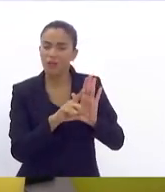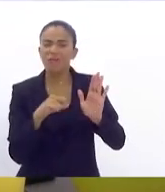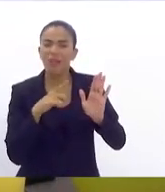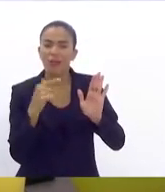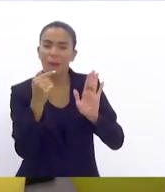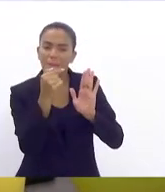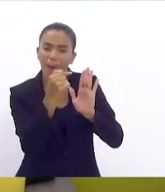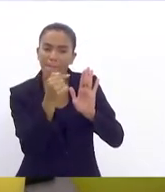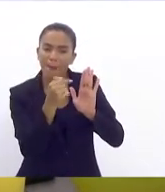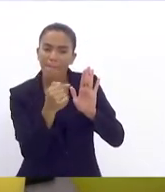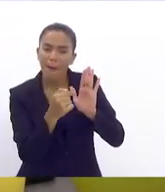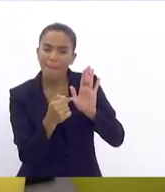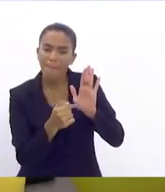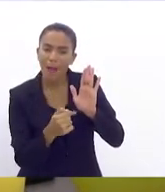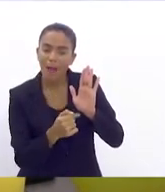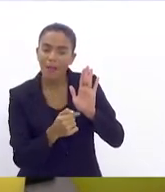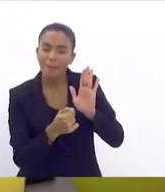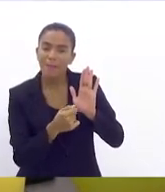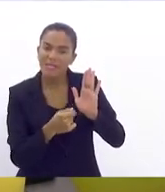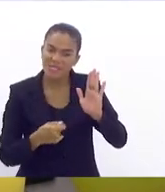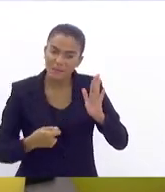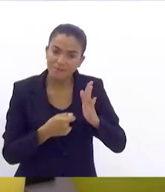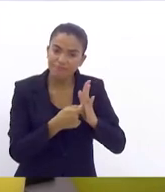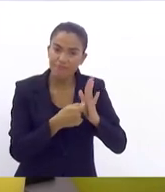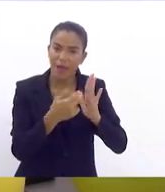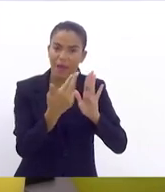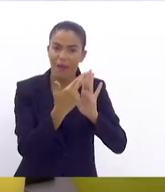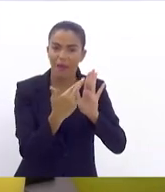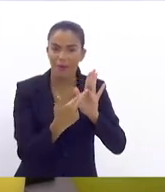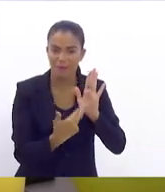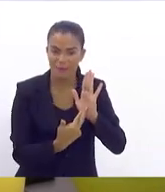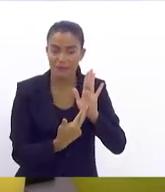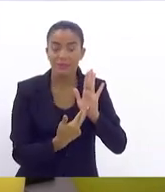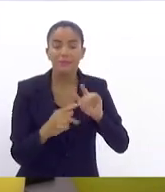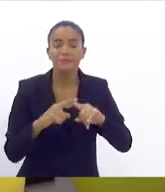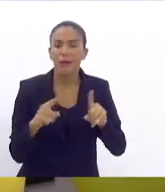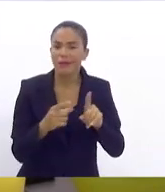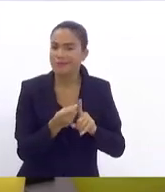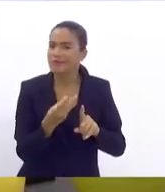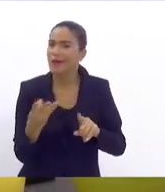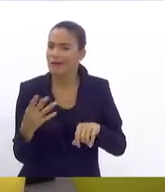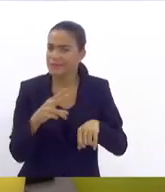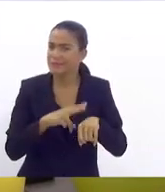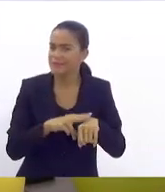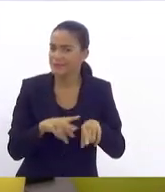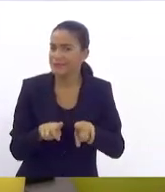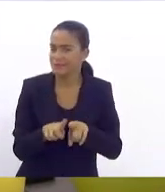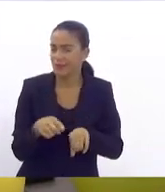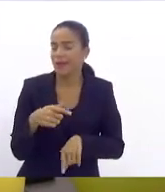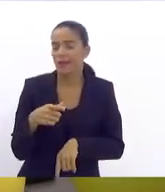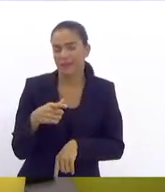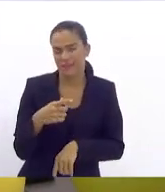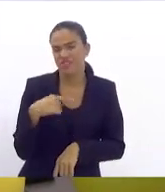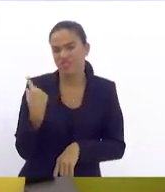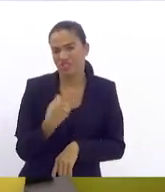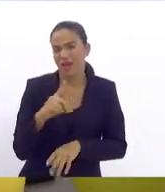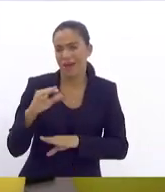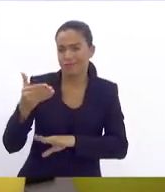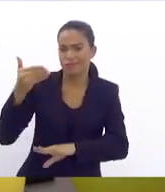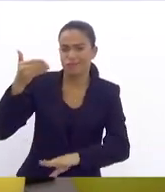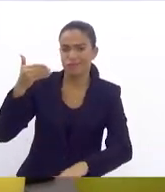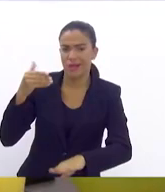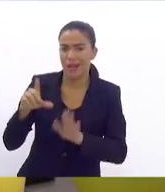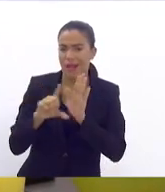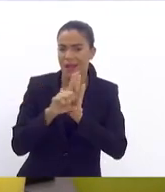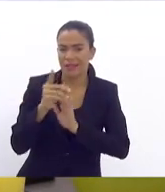que realmente tem que ser regulamentado. Mas muitas vezes, e eu tenho experiência disso com leis anteriores,